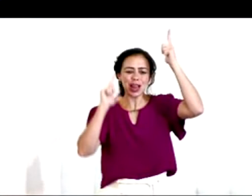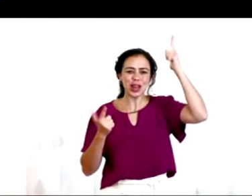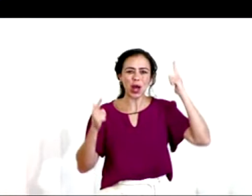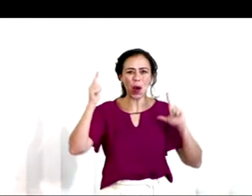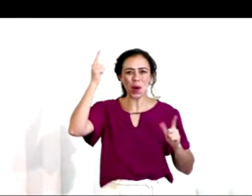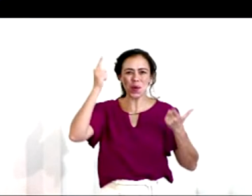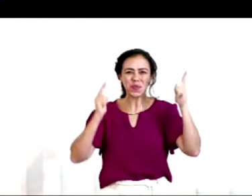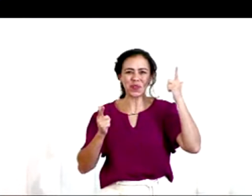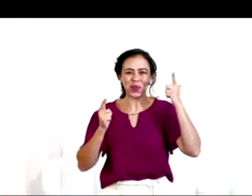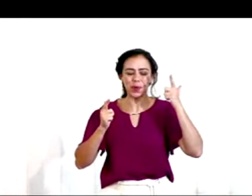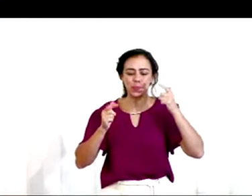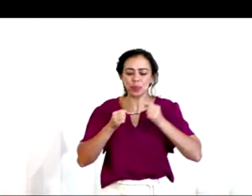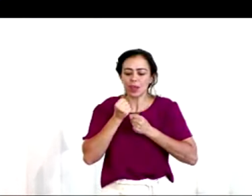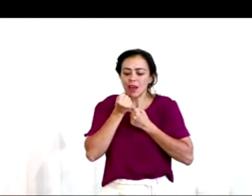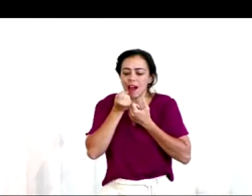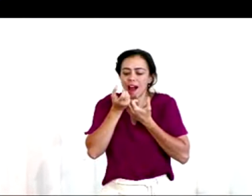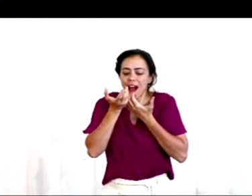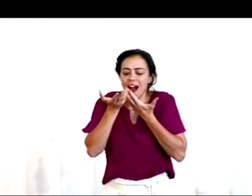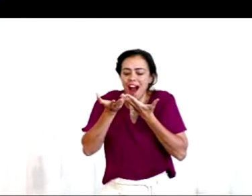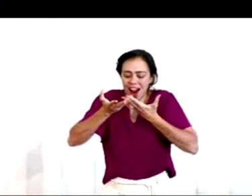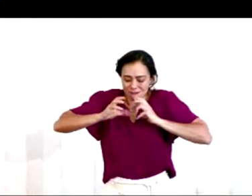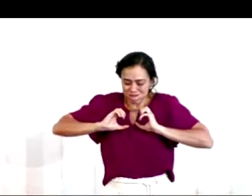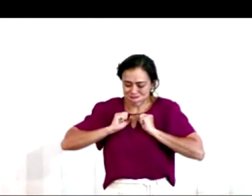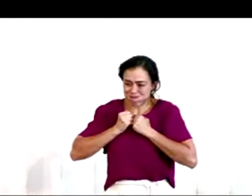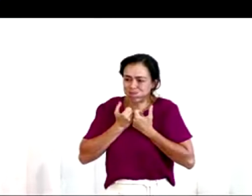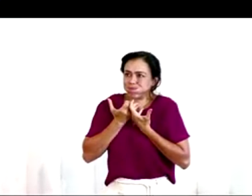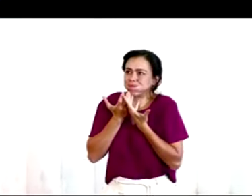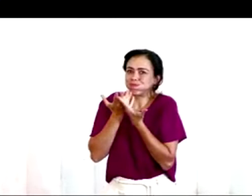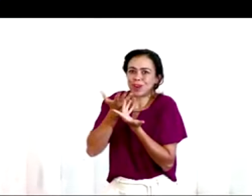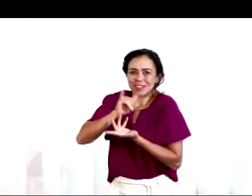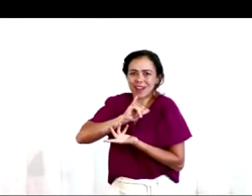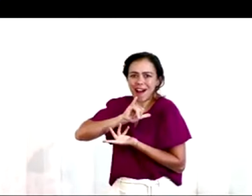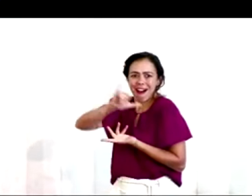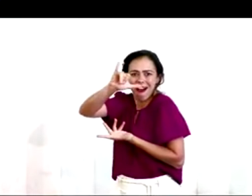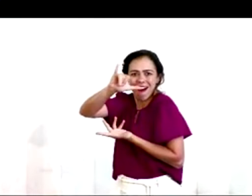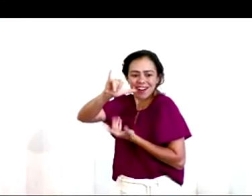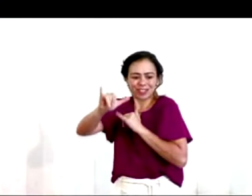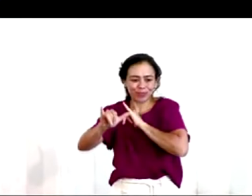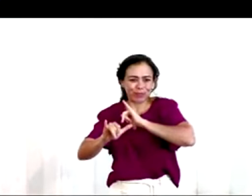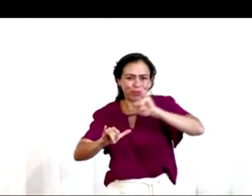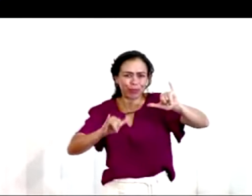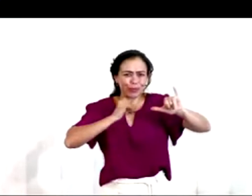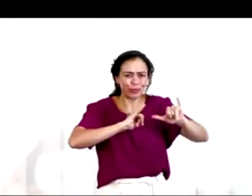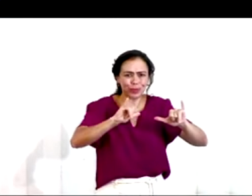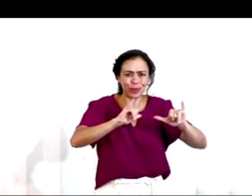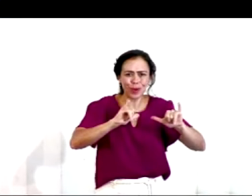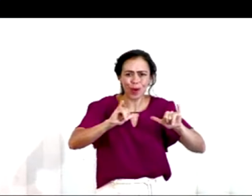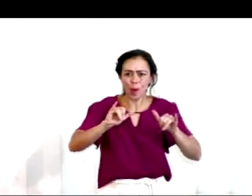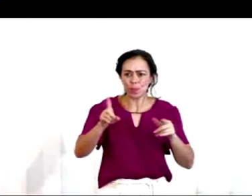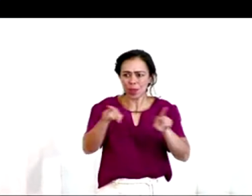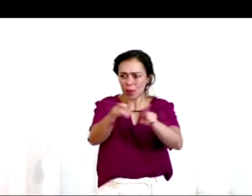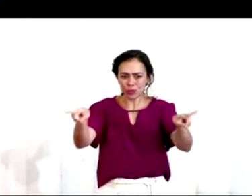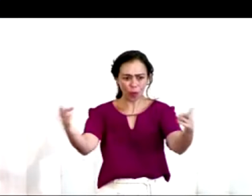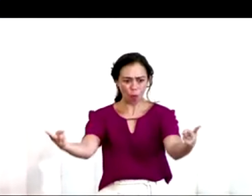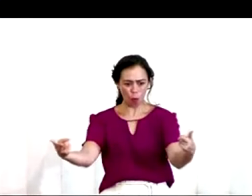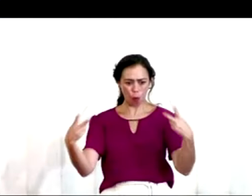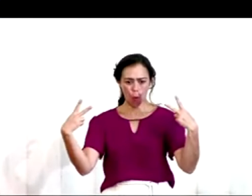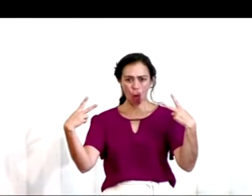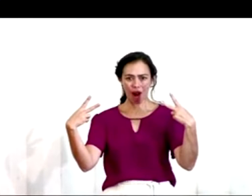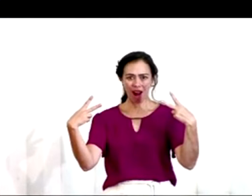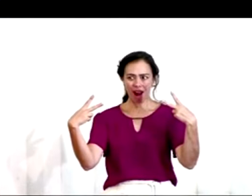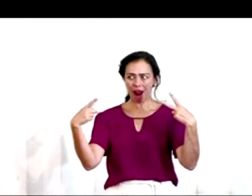Então, entre as nações se dizia, grandes coisas o Senhor tem feito por eles. Com efeito, grandes